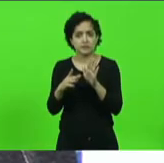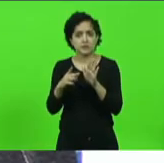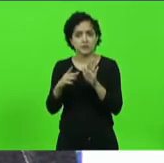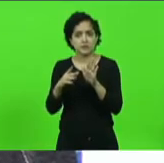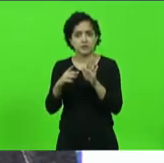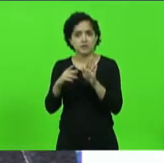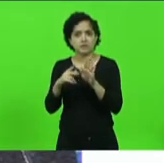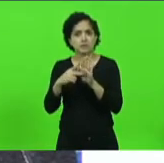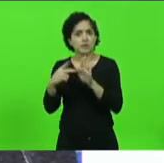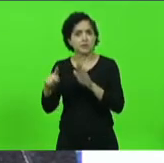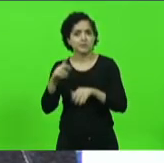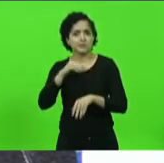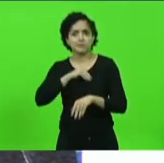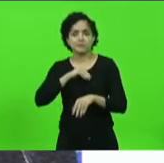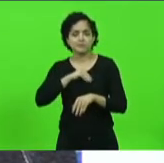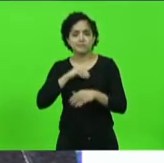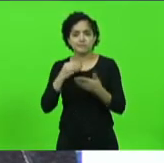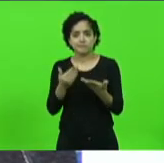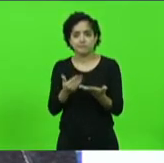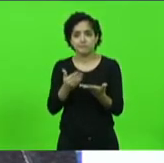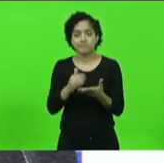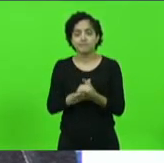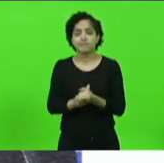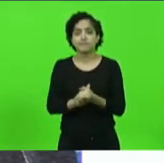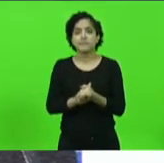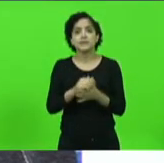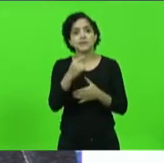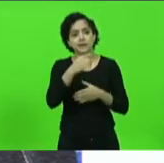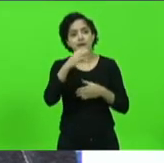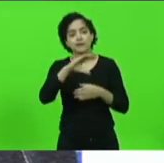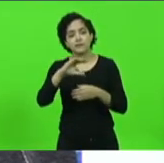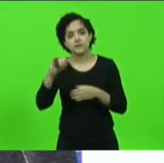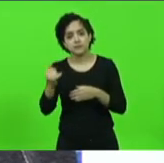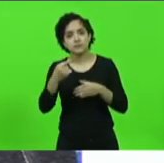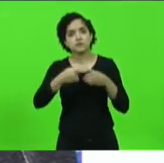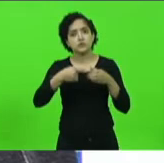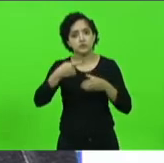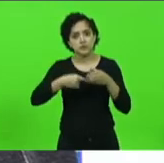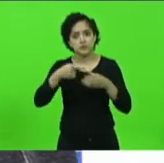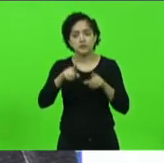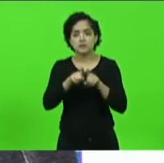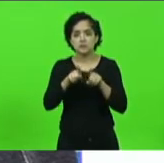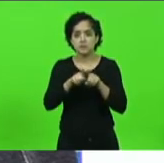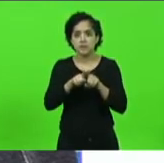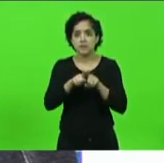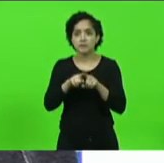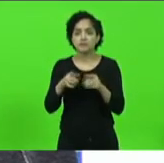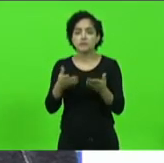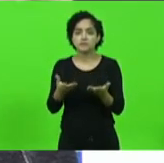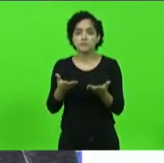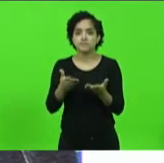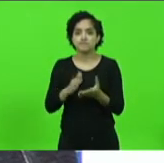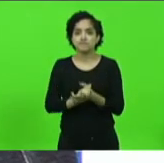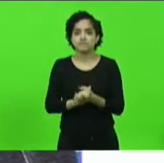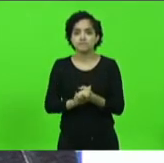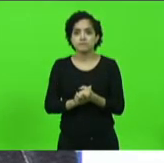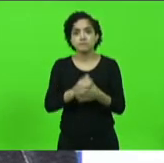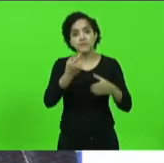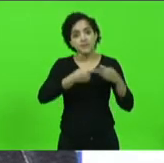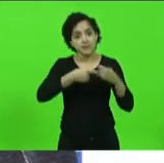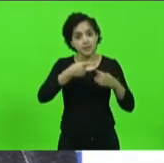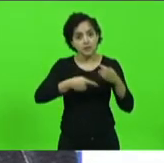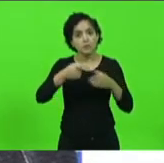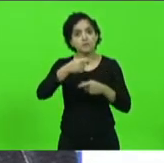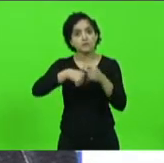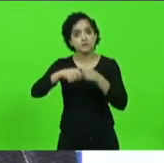na CCJ, coronel Mocelin vota favoravelmente a matéria para reajustar o seu próprio salário. E na Comissão de Finanças vota